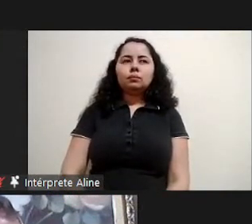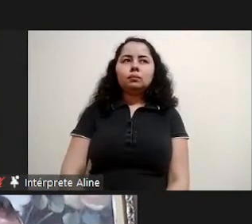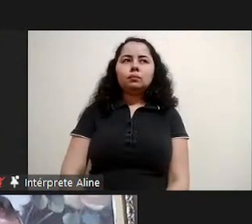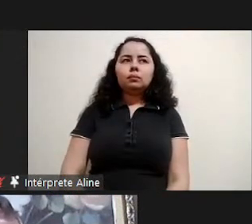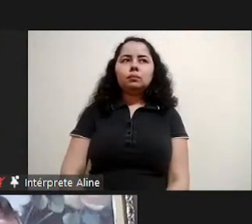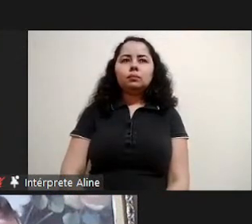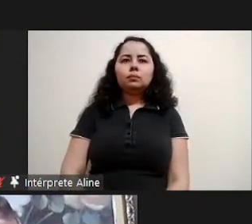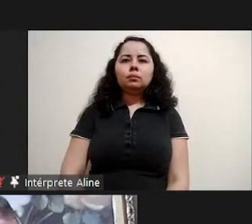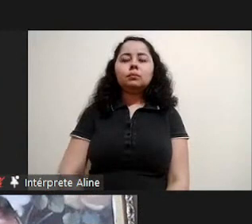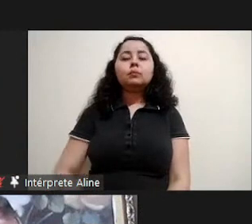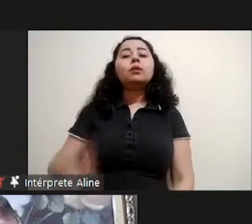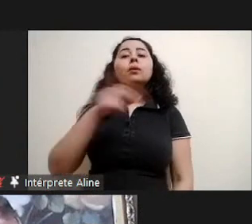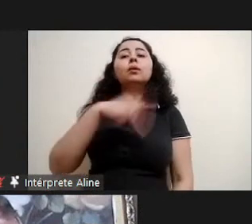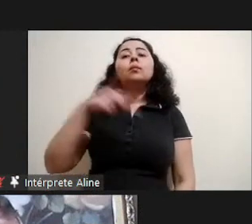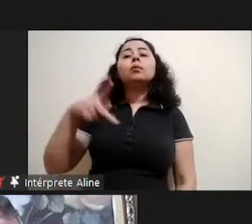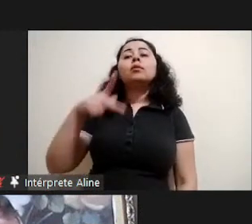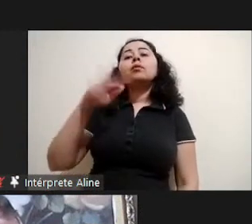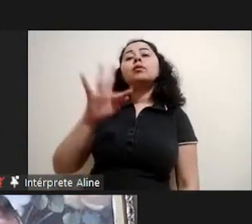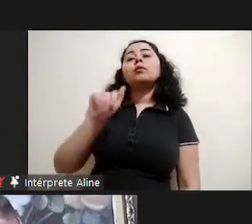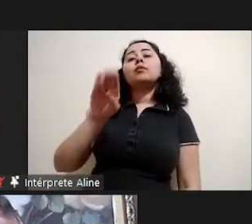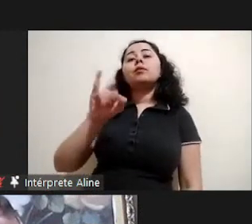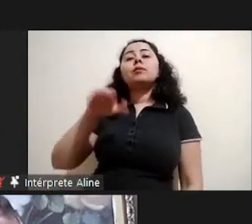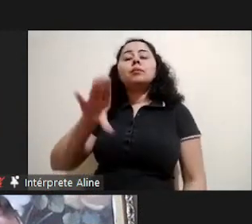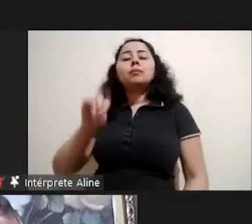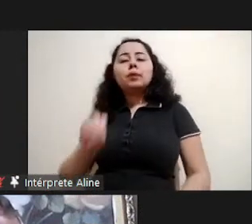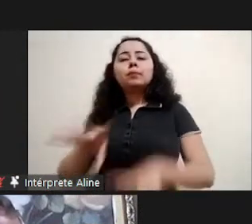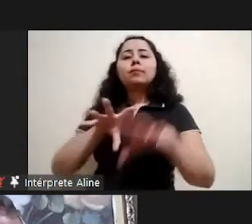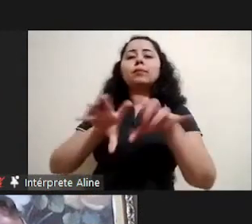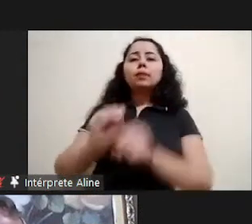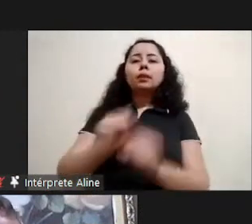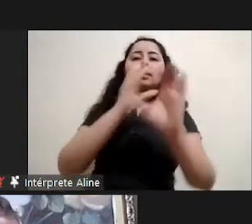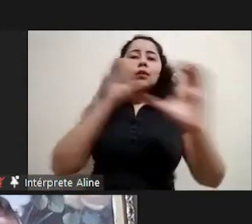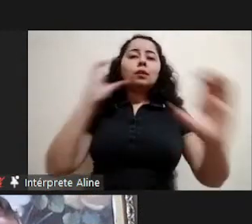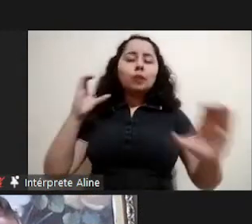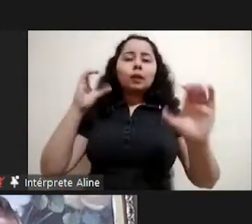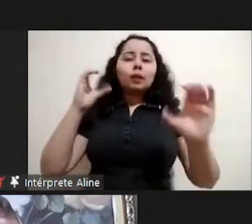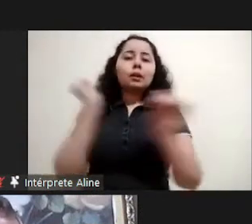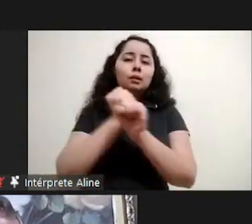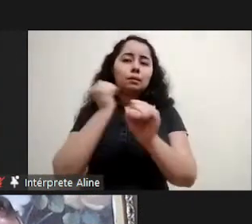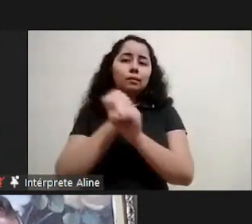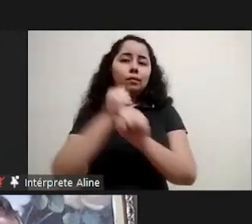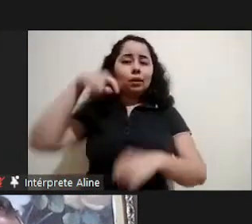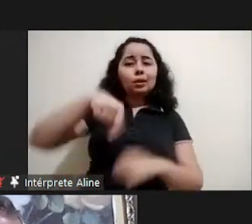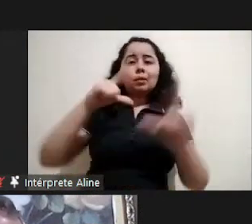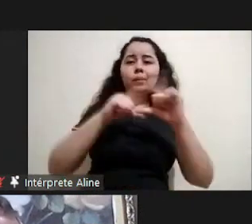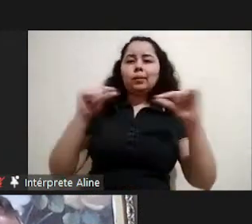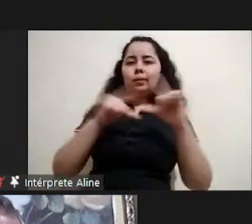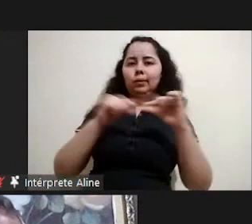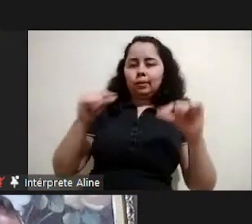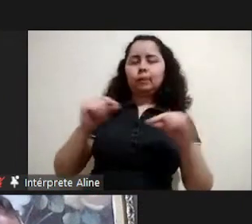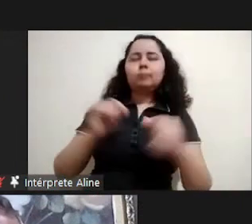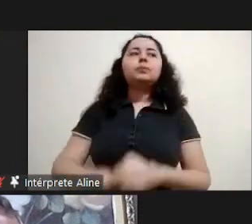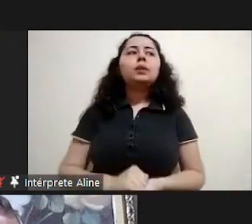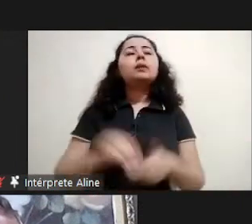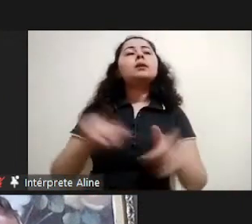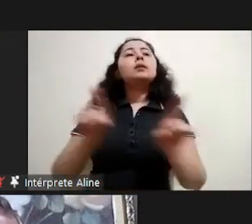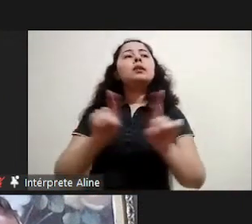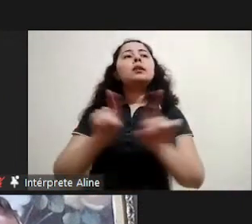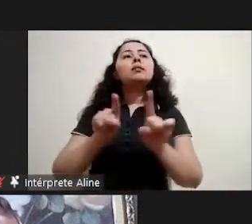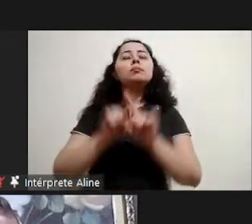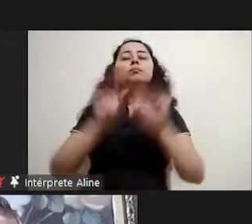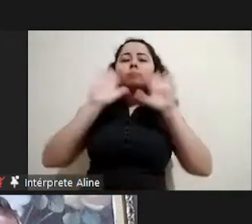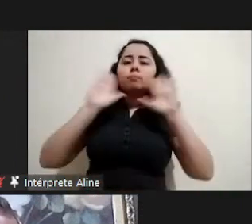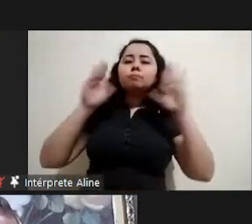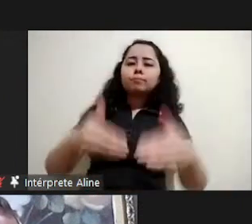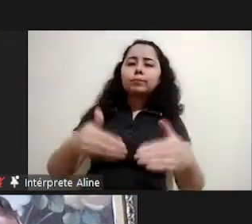Professor Fabiano é graduado em Engenharia Civil pela Faculdade de Engenharia da UFJF, especialista em saneamento pela Escola de Engenharia da